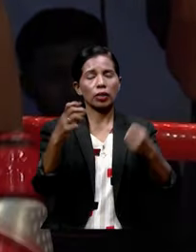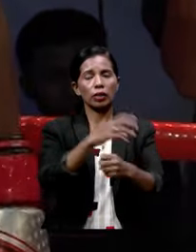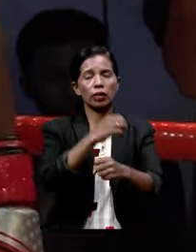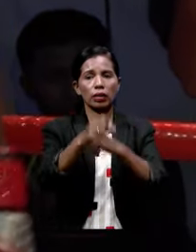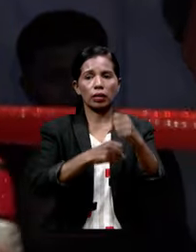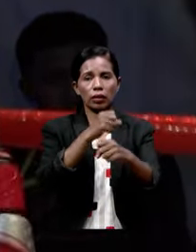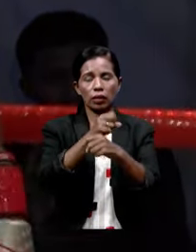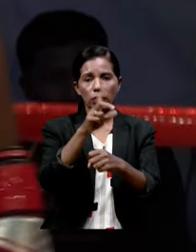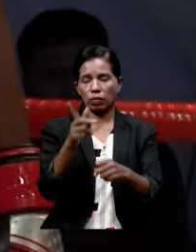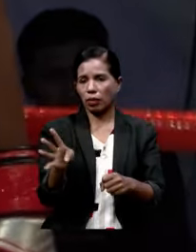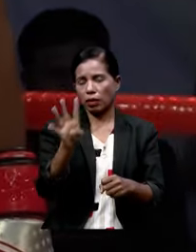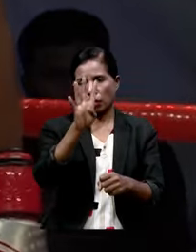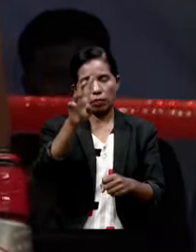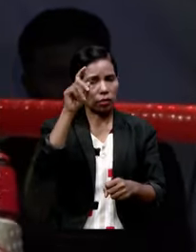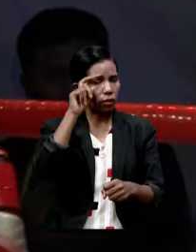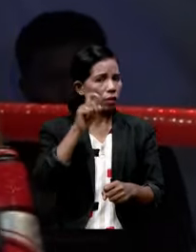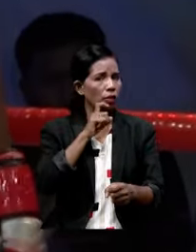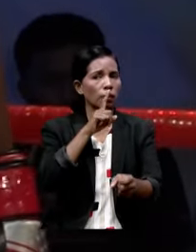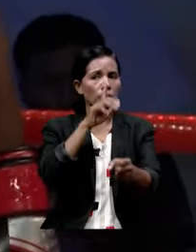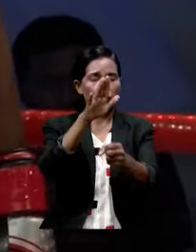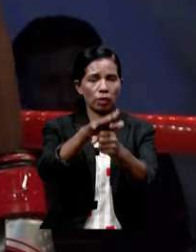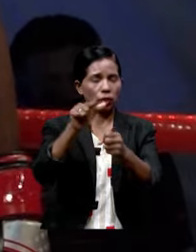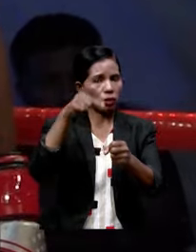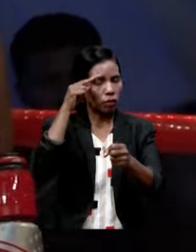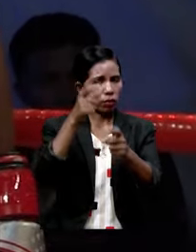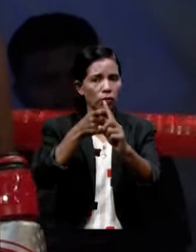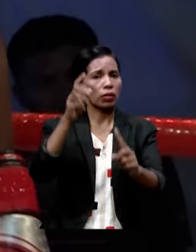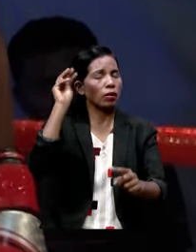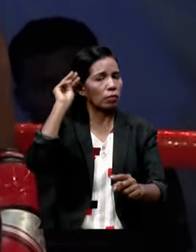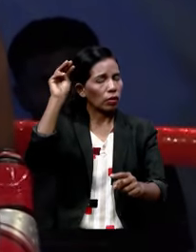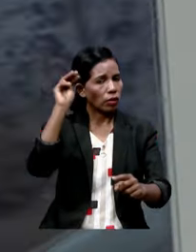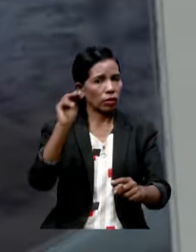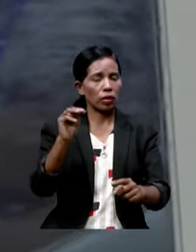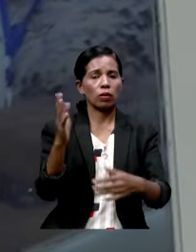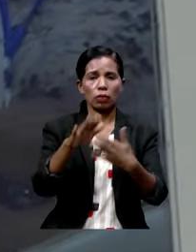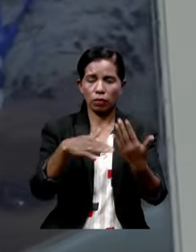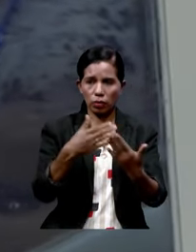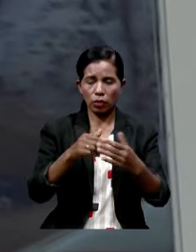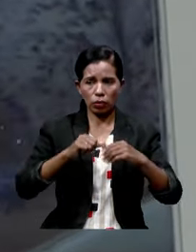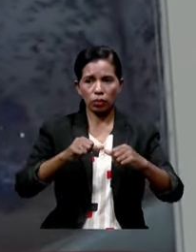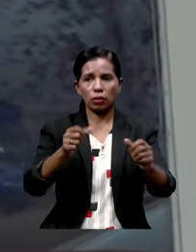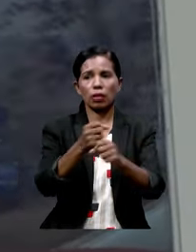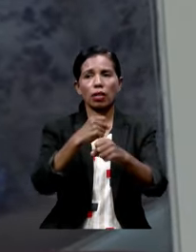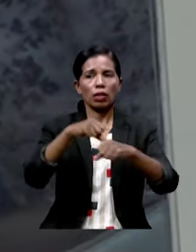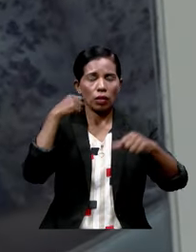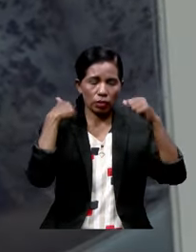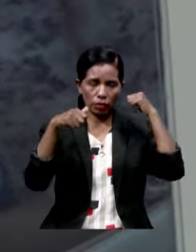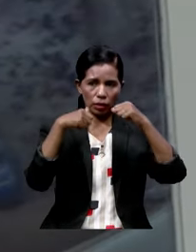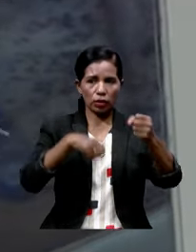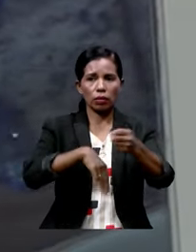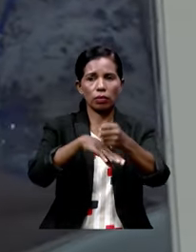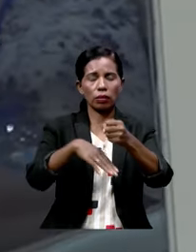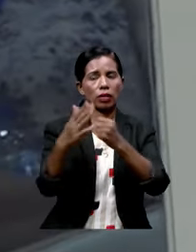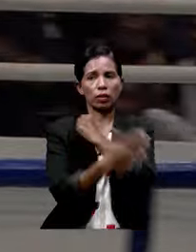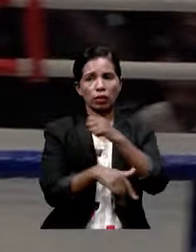Rio Rua de Senhat, Sana Guzmão promete, governo de Rússia e ministério competente, se continua a realizar atividade de boxe em Irelaran,